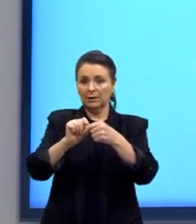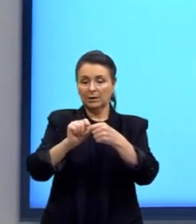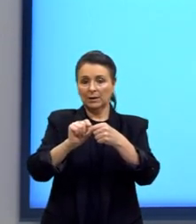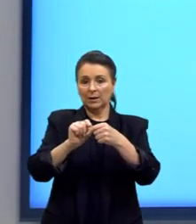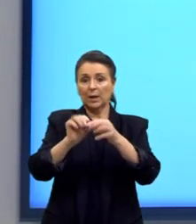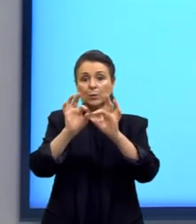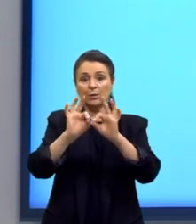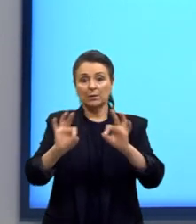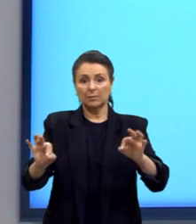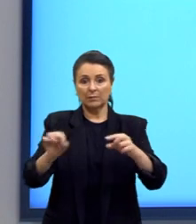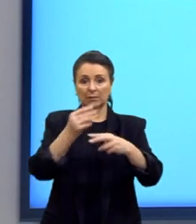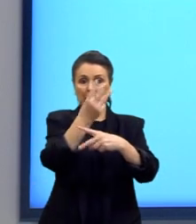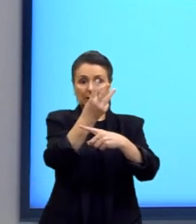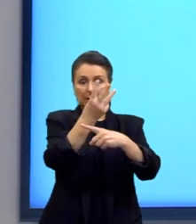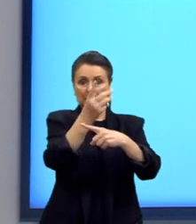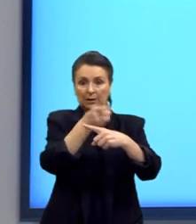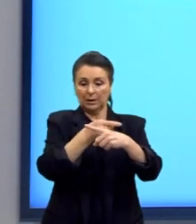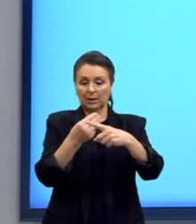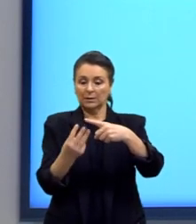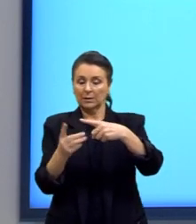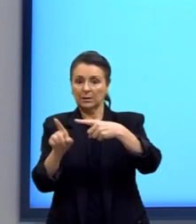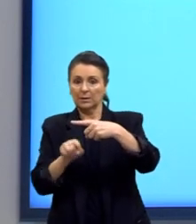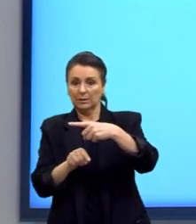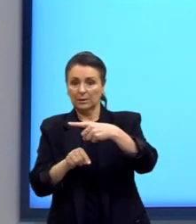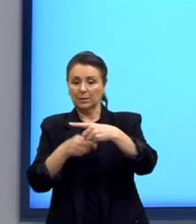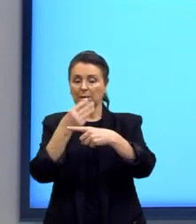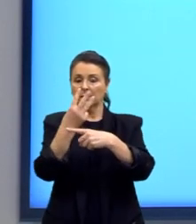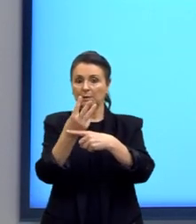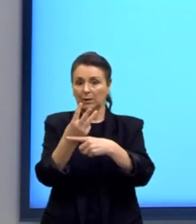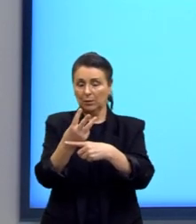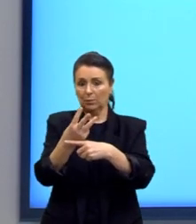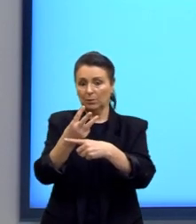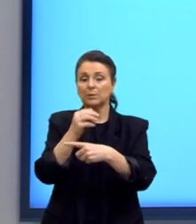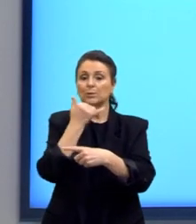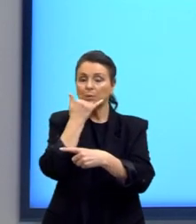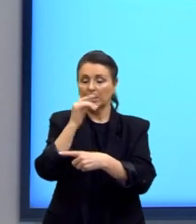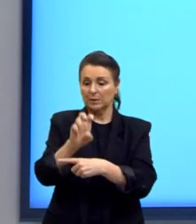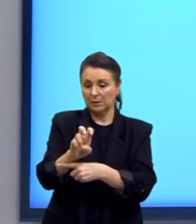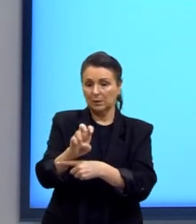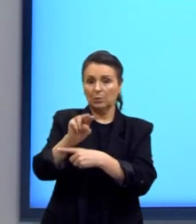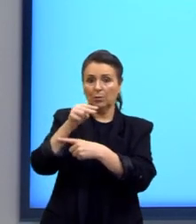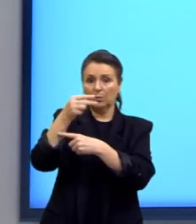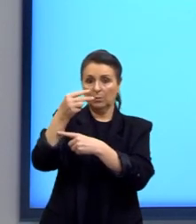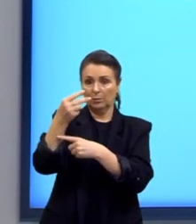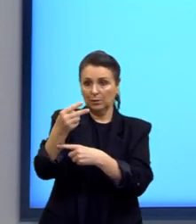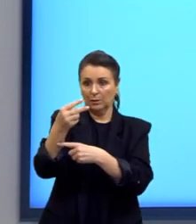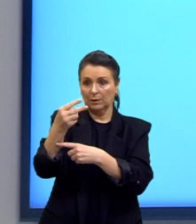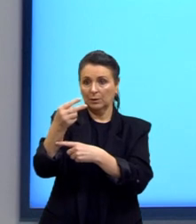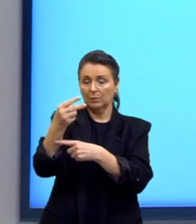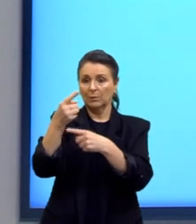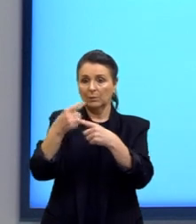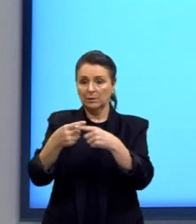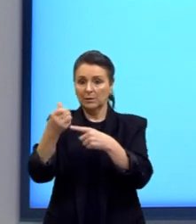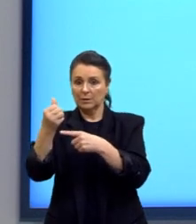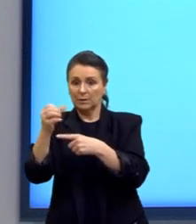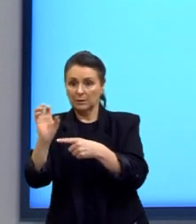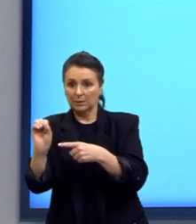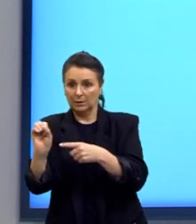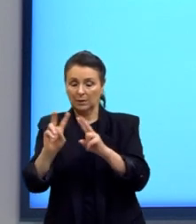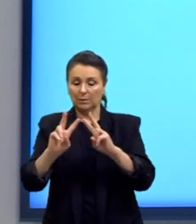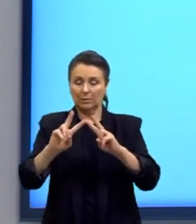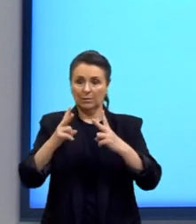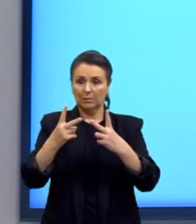simplificar então ficaria apenas 5 ao quadrado que é 25 vezes 60 então